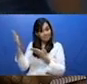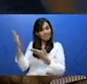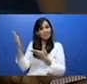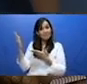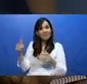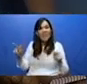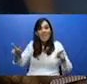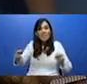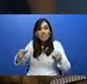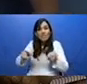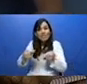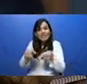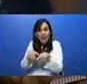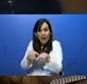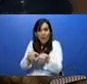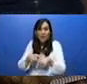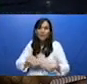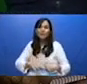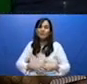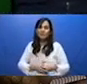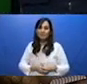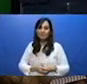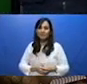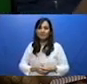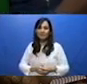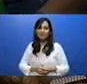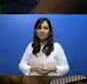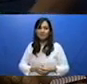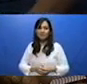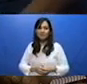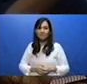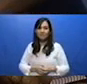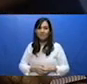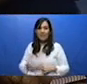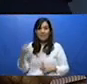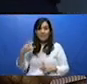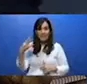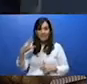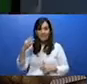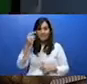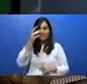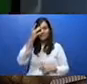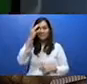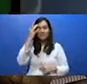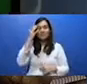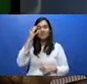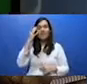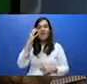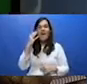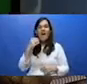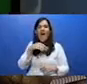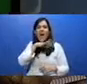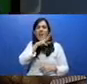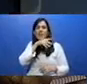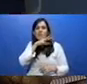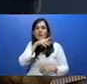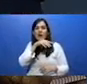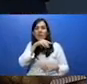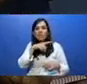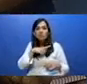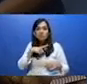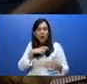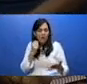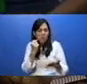Em extinção. Muito bem. 3. Restos de animais